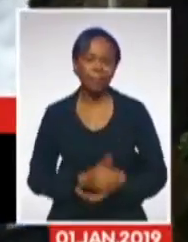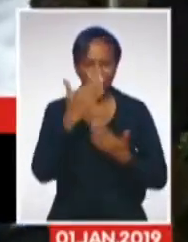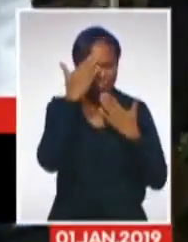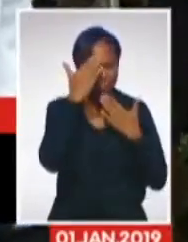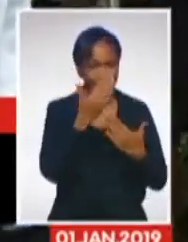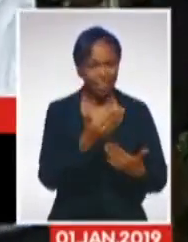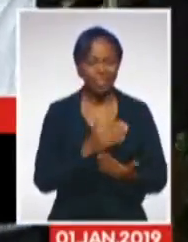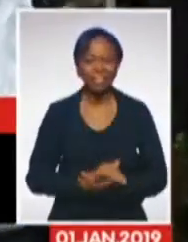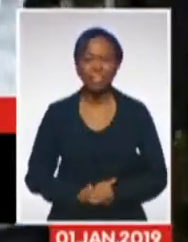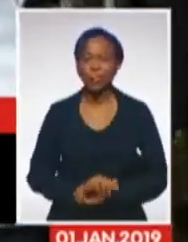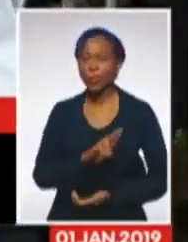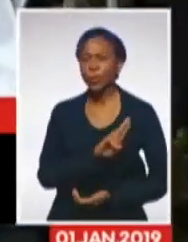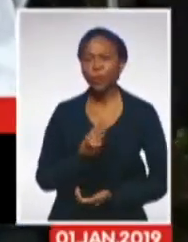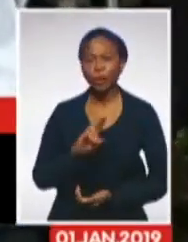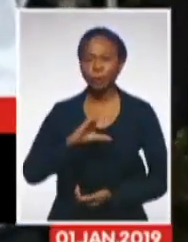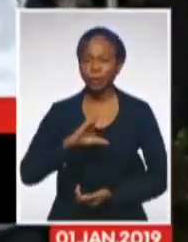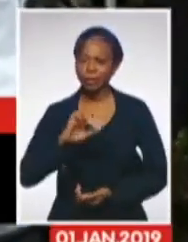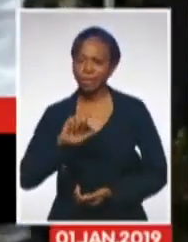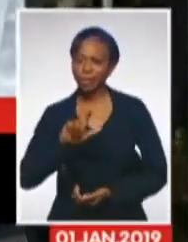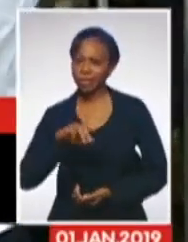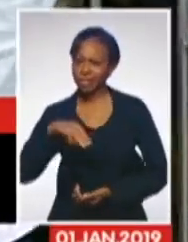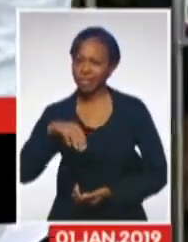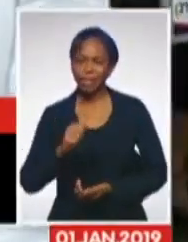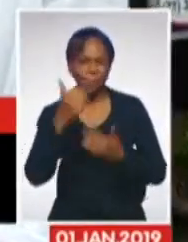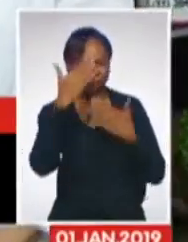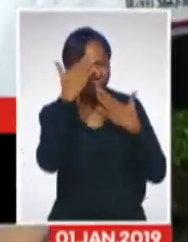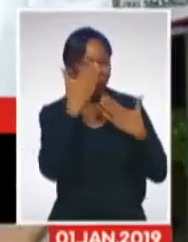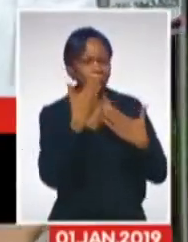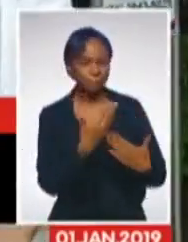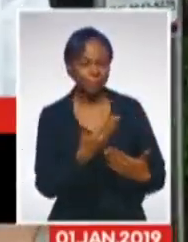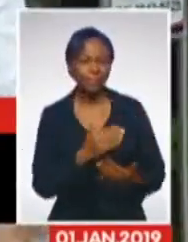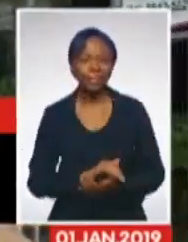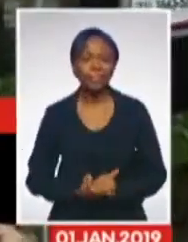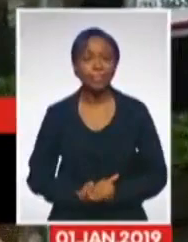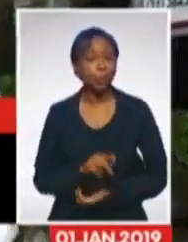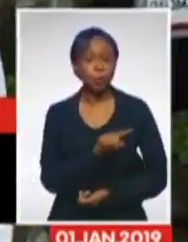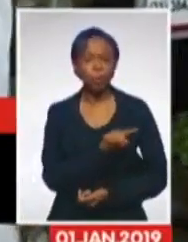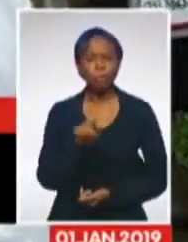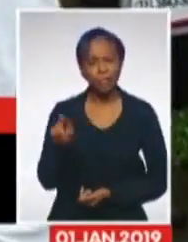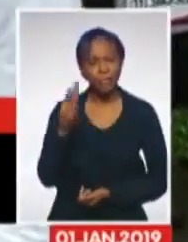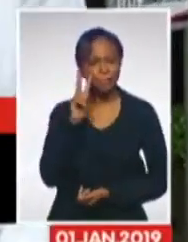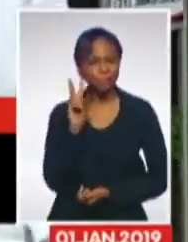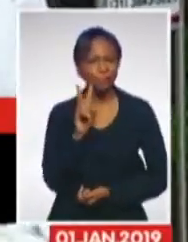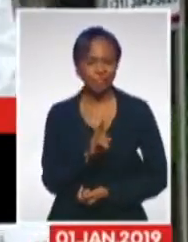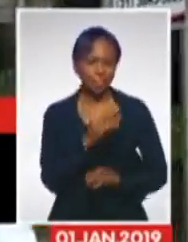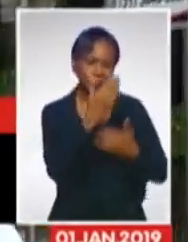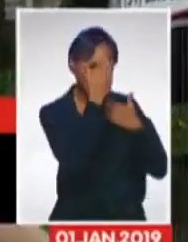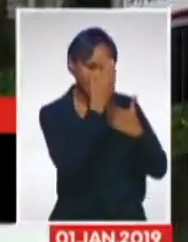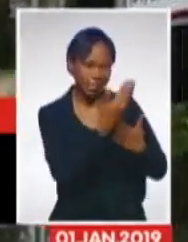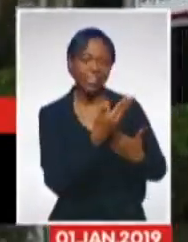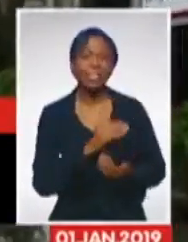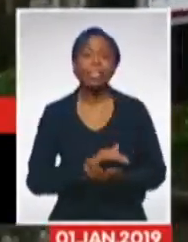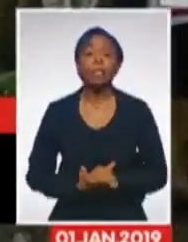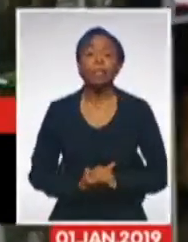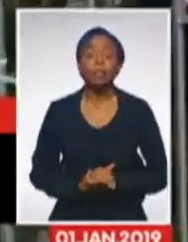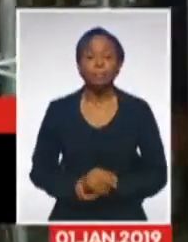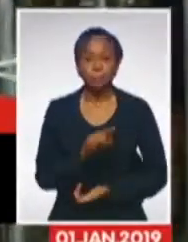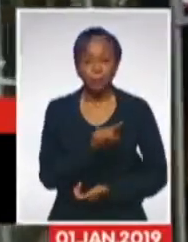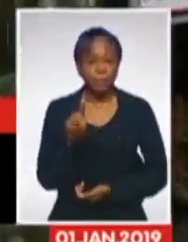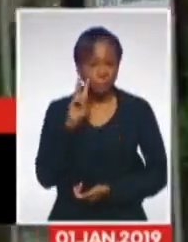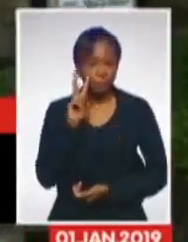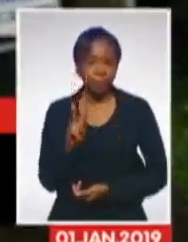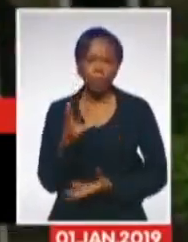senhora? É Selma. Dona Selma, muito obrigada, dona Selma. Como vocês podem ver, obrigada para a senhora também. Há